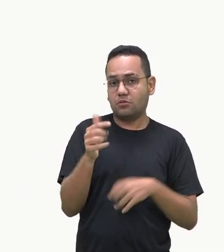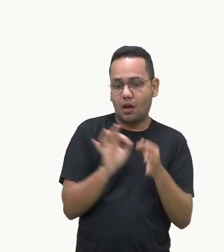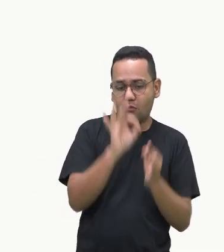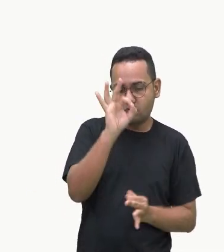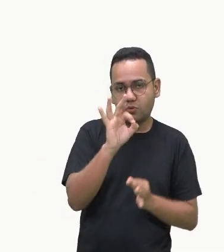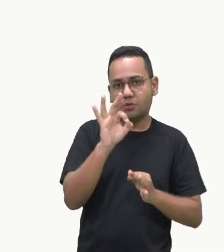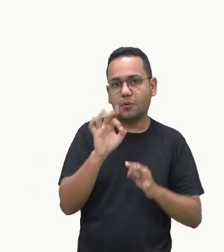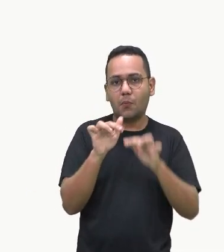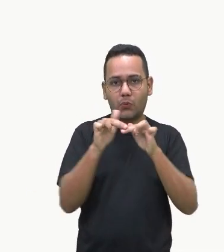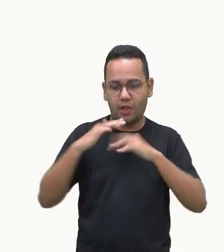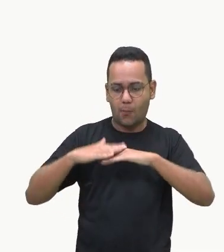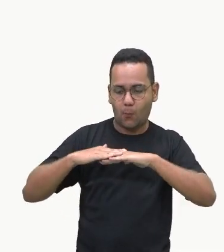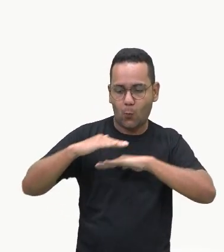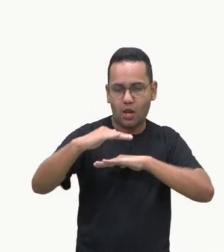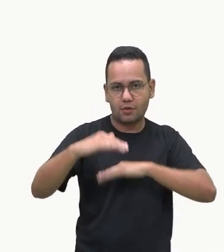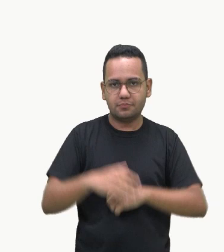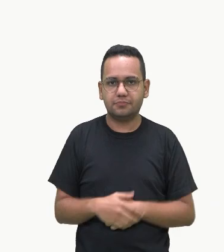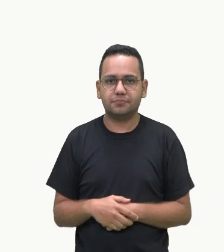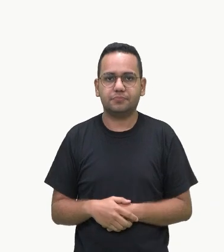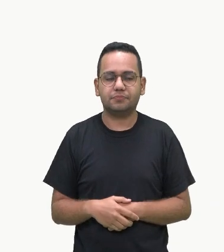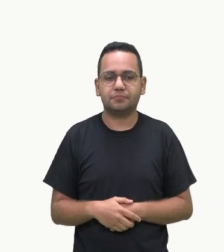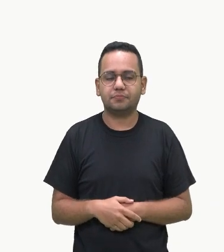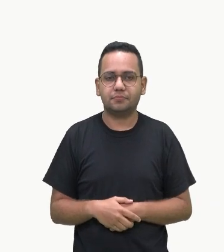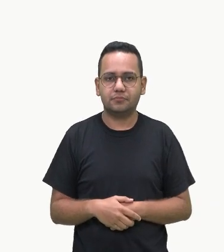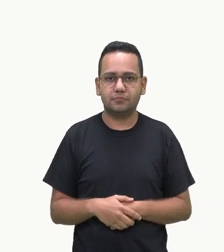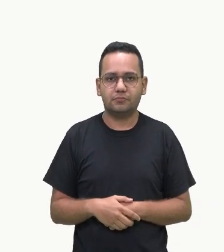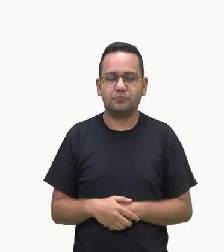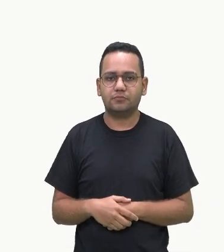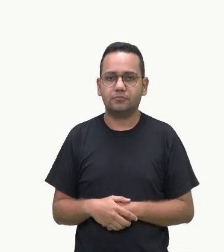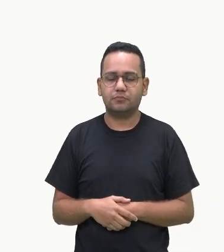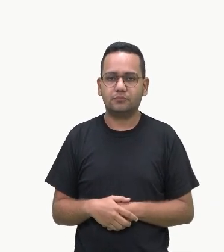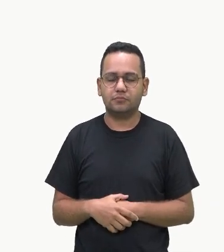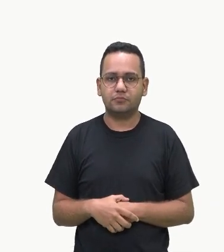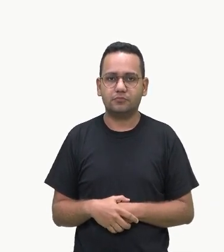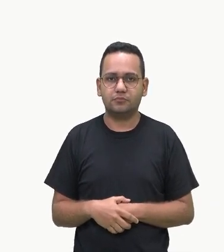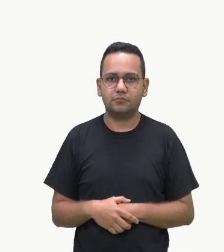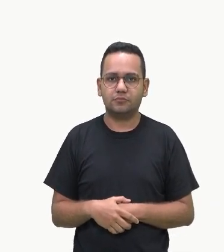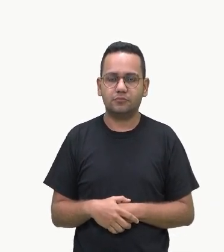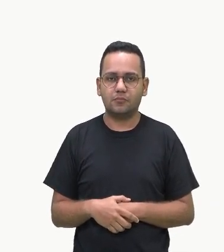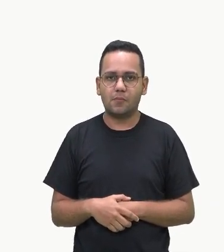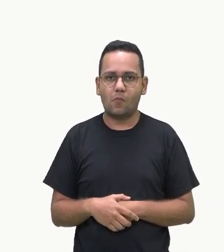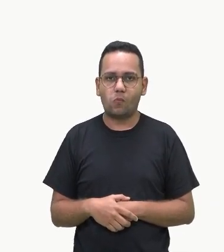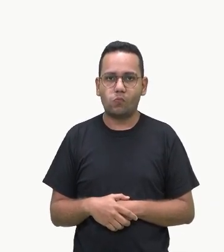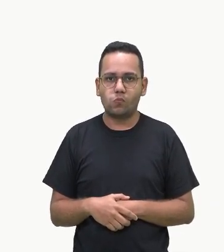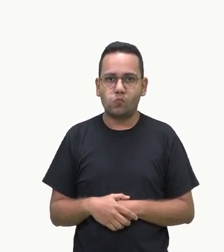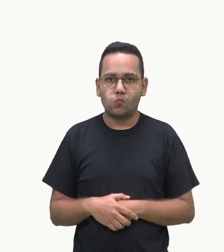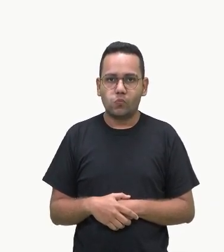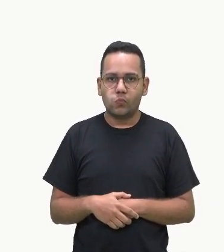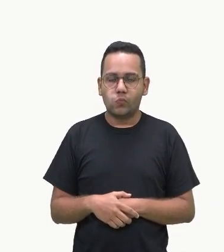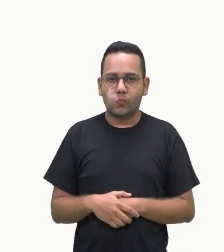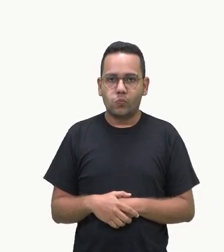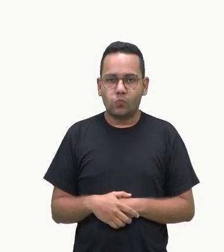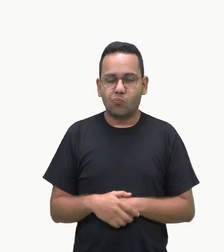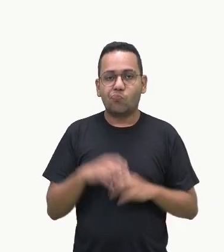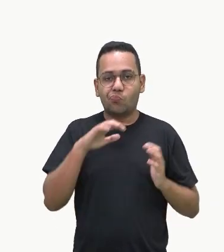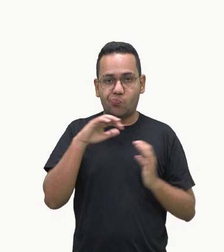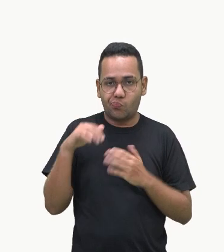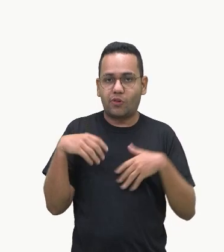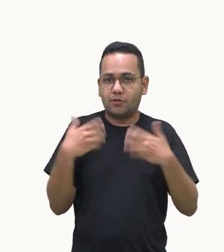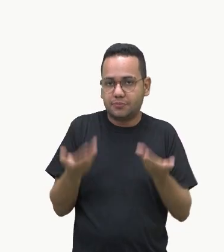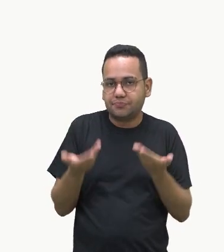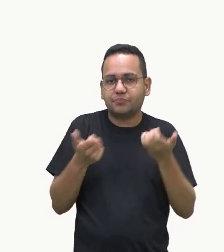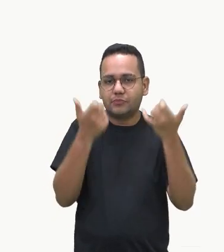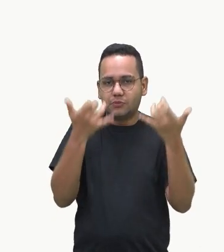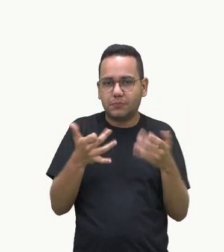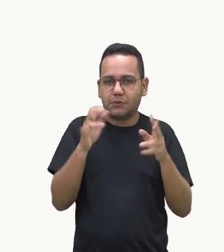plano. Tudo bem? Quando nós estudamos aí polígonos, há algo que a gente não